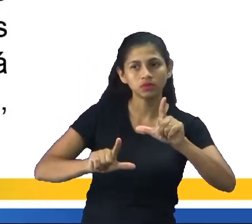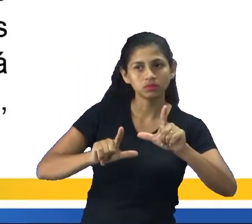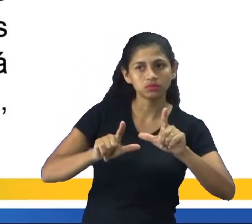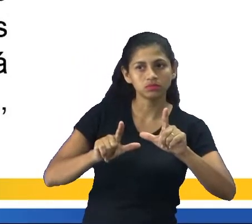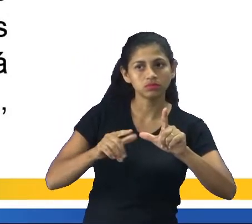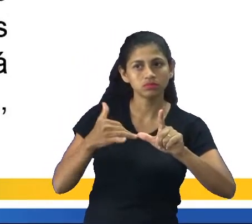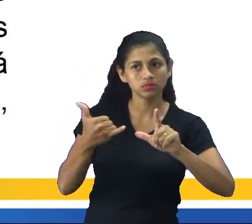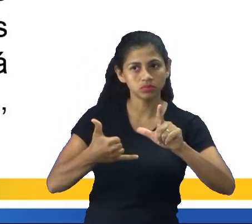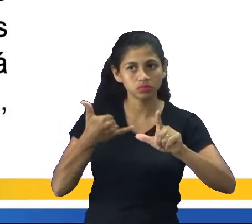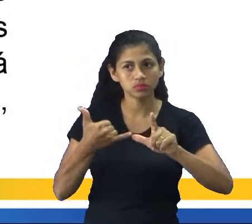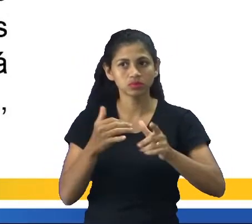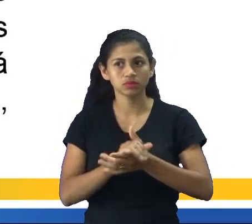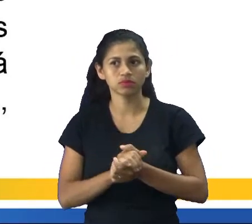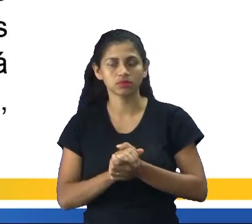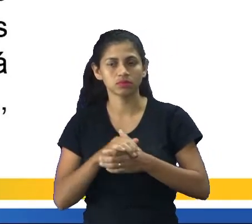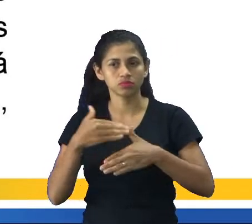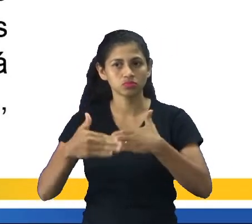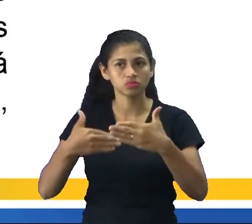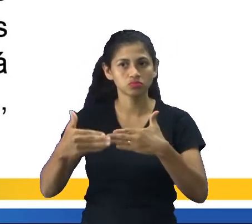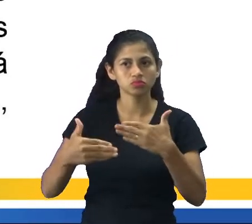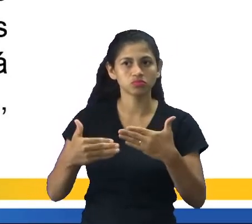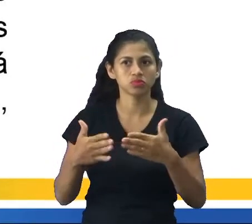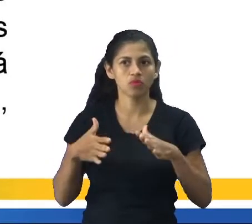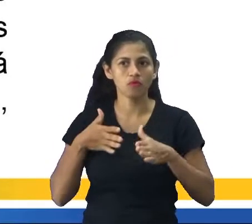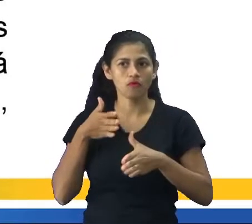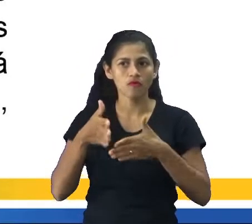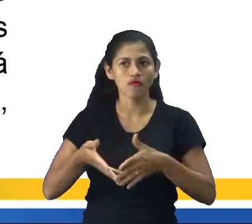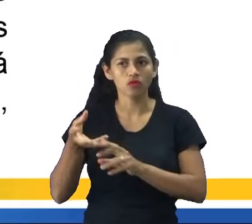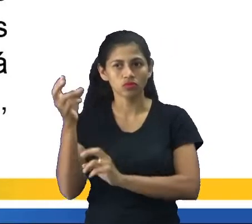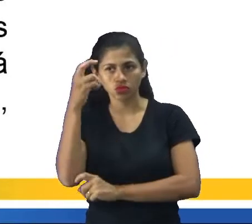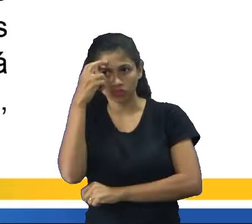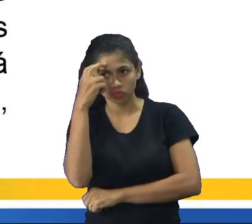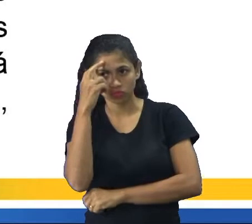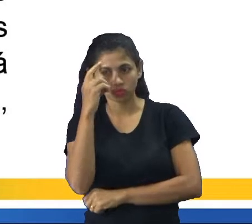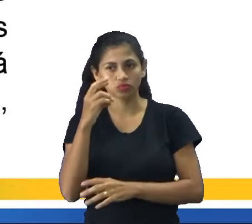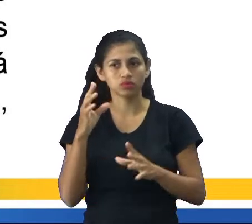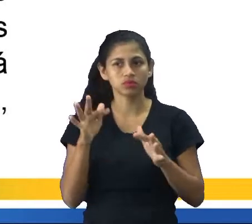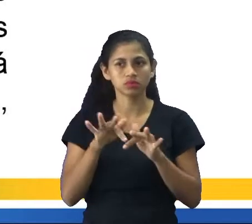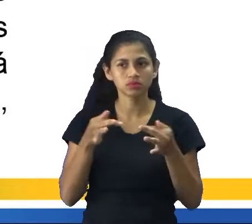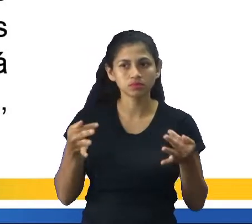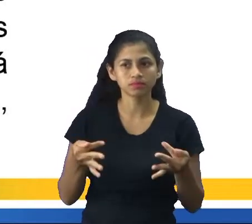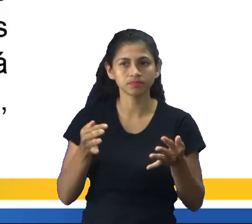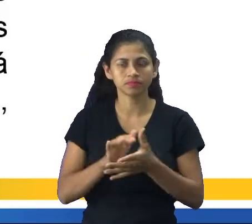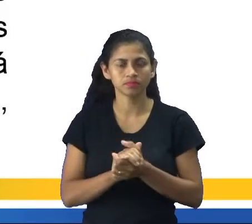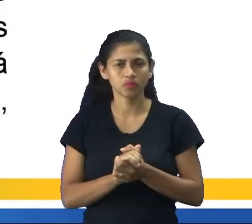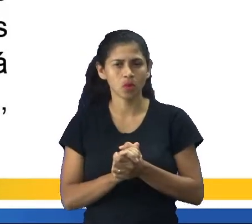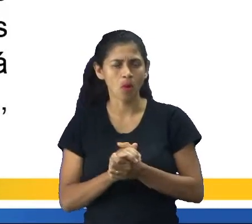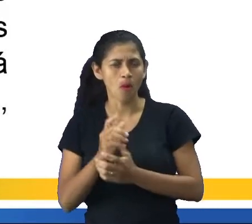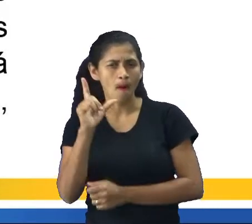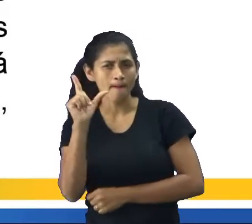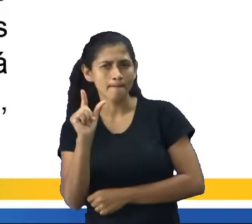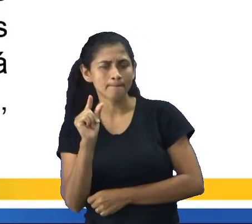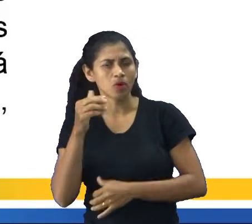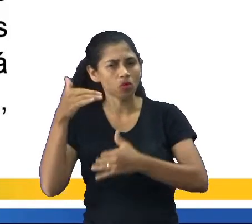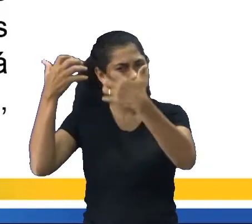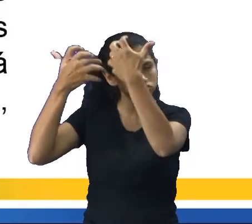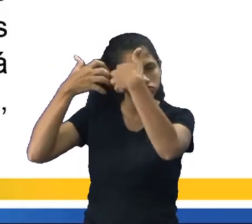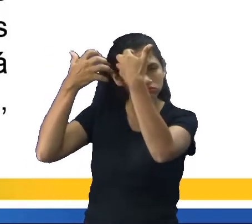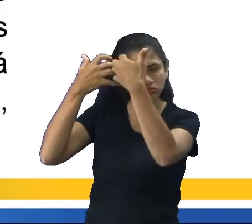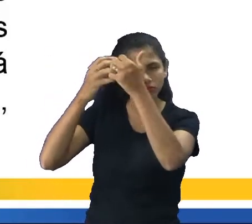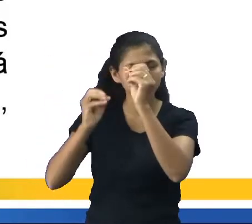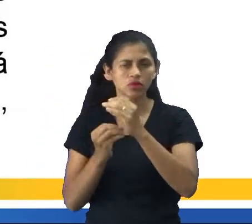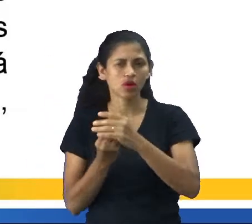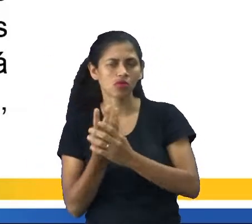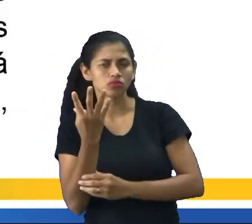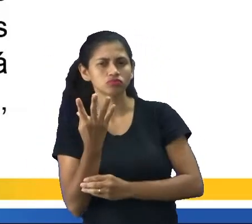desenvolvemos livremente, que direcionam para ações culturais comuns. Por tal motivo, pouco refletimos acerca das origens e seu